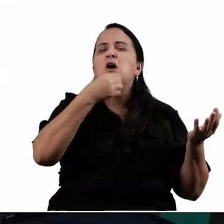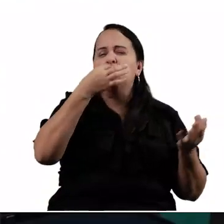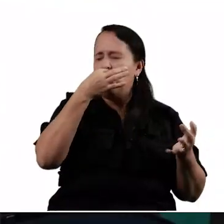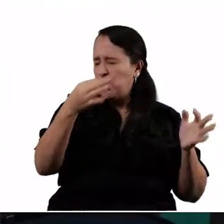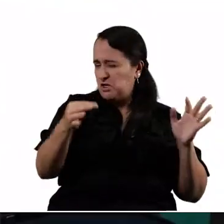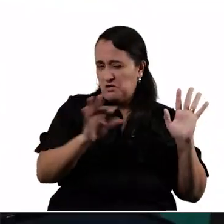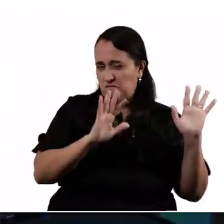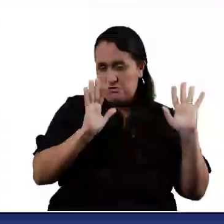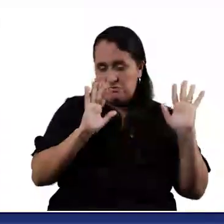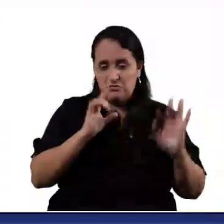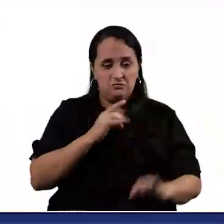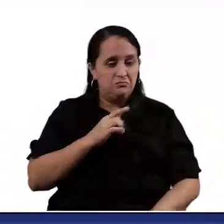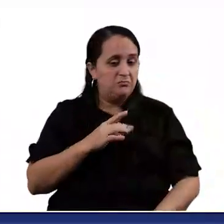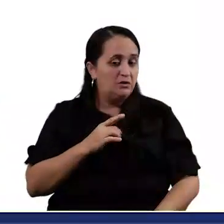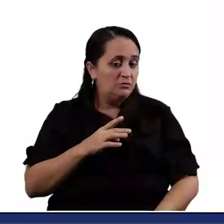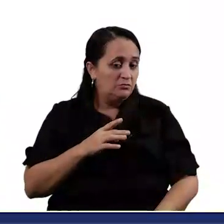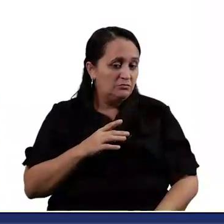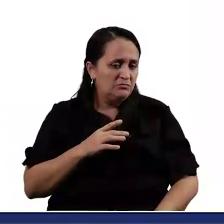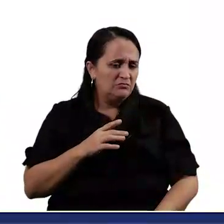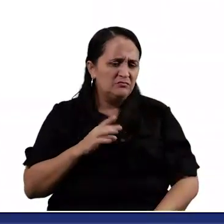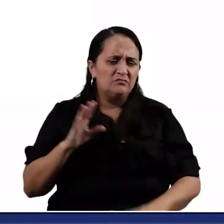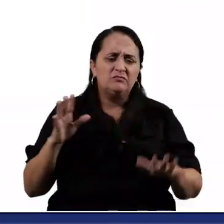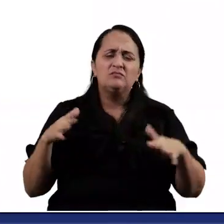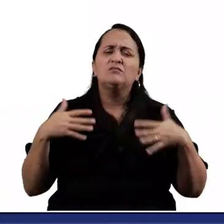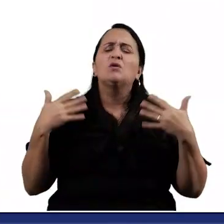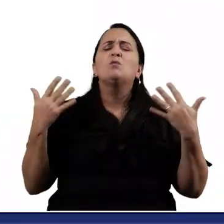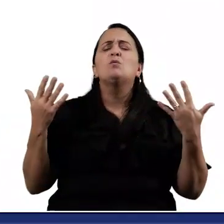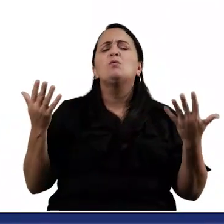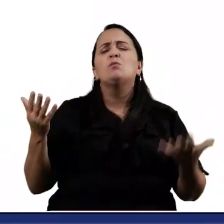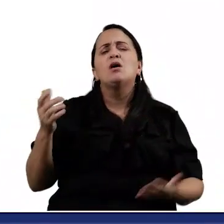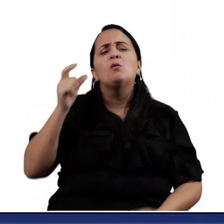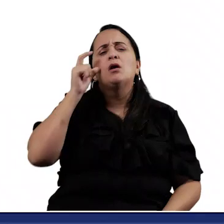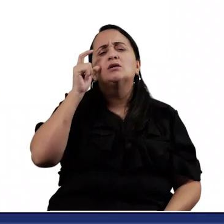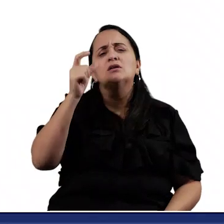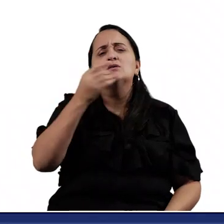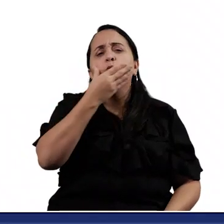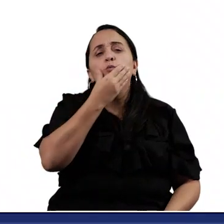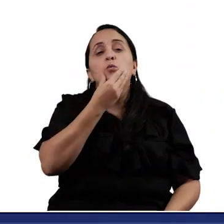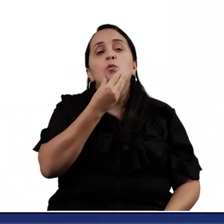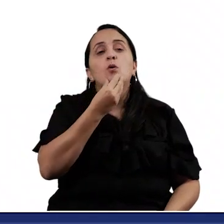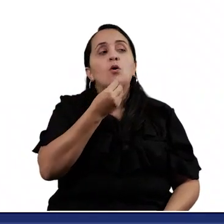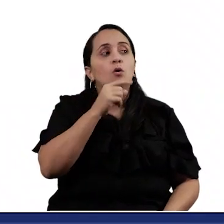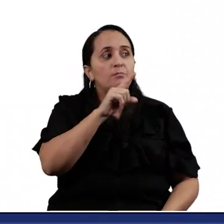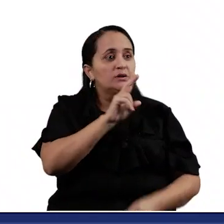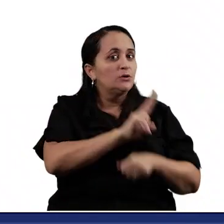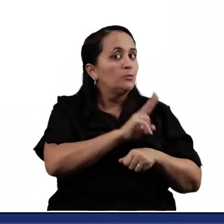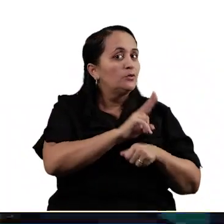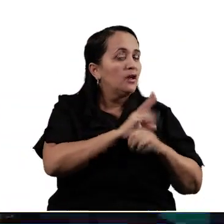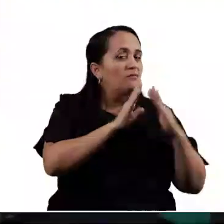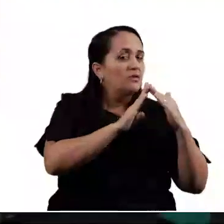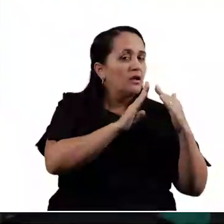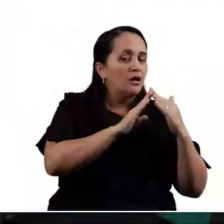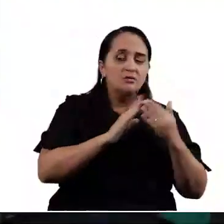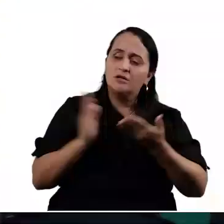morreria de medo Qual a intenção do caseiro quando convidou o comprador para passar uma noite na